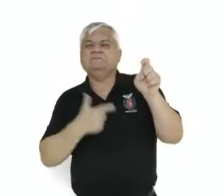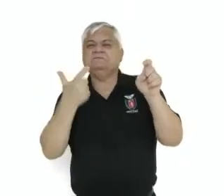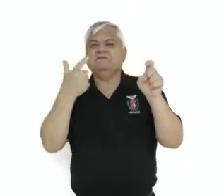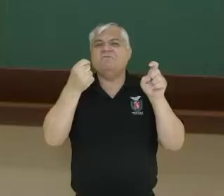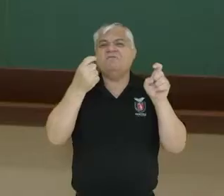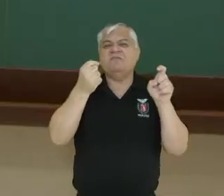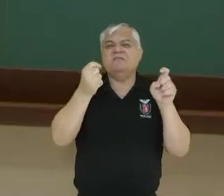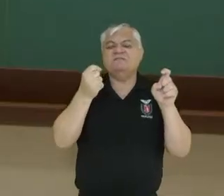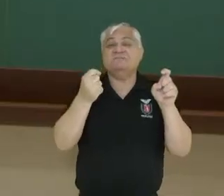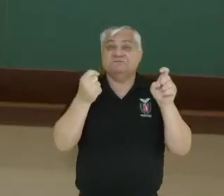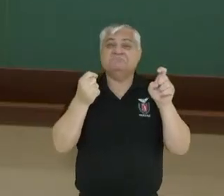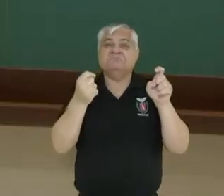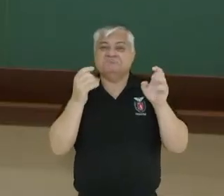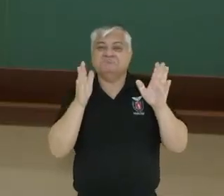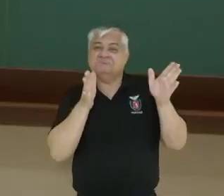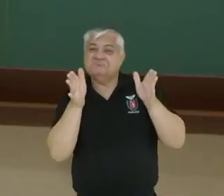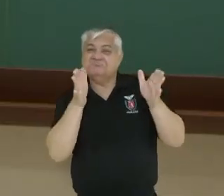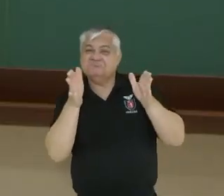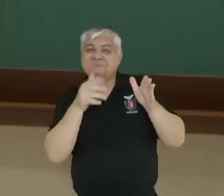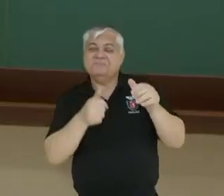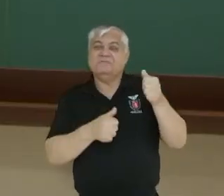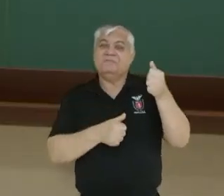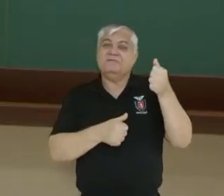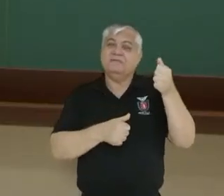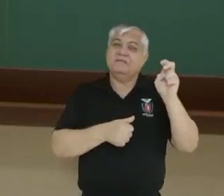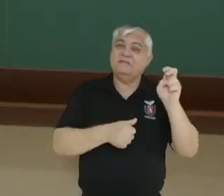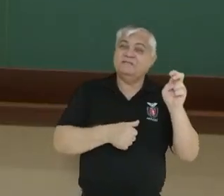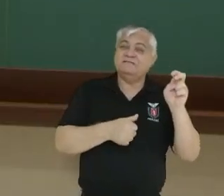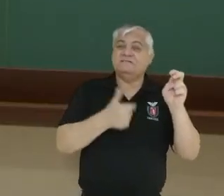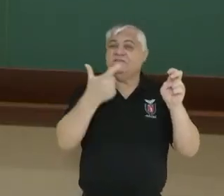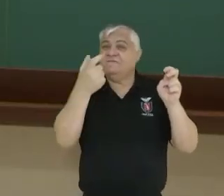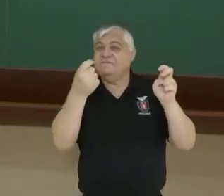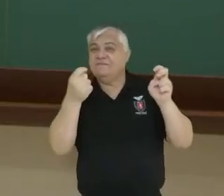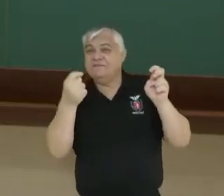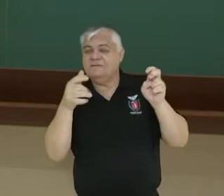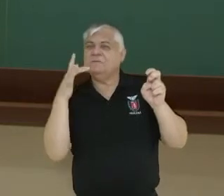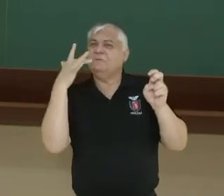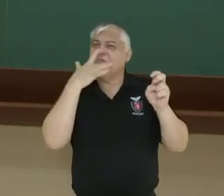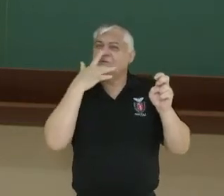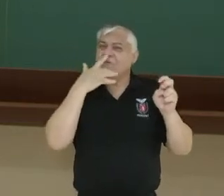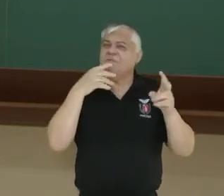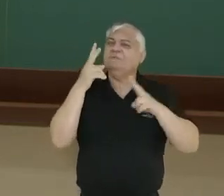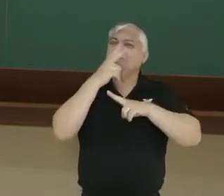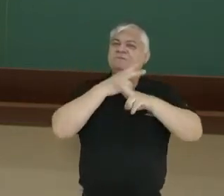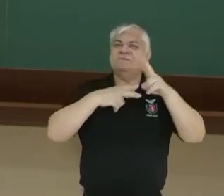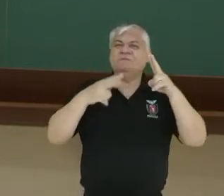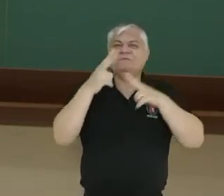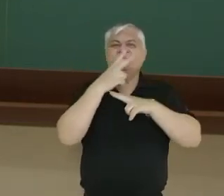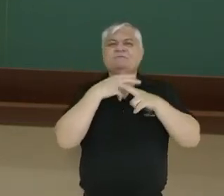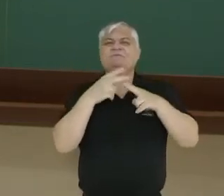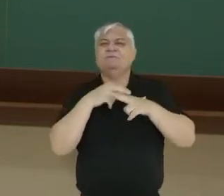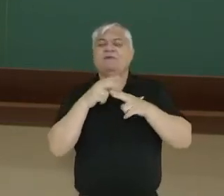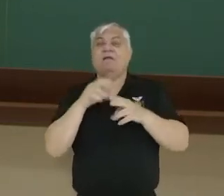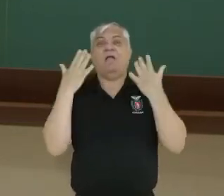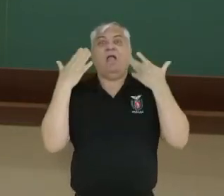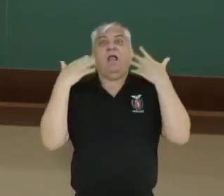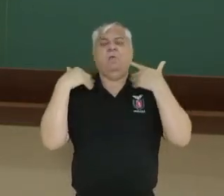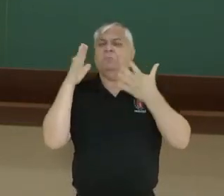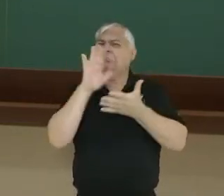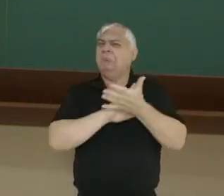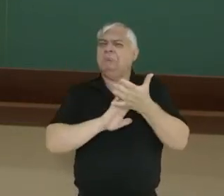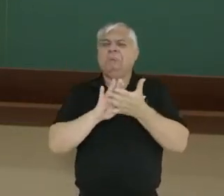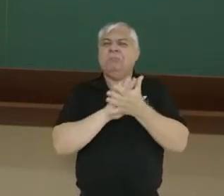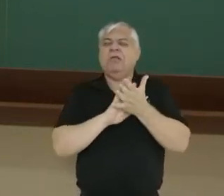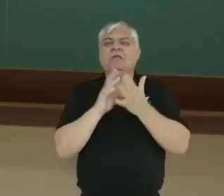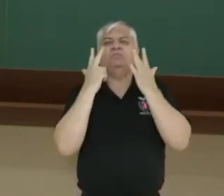graus centígrados ao longo do ano. São temperaturas mais amenas, né? Não são temperaturas tão elevadas como outras